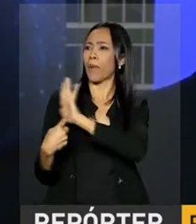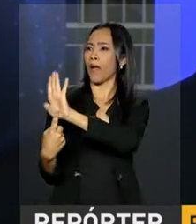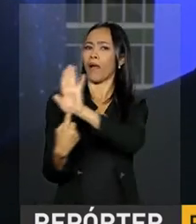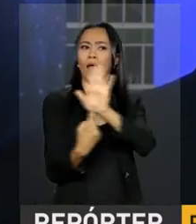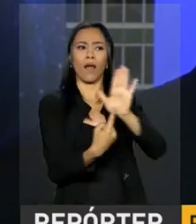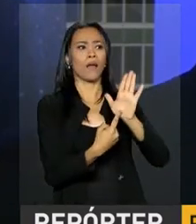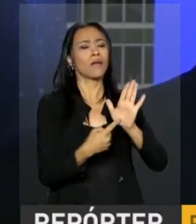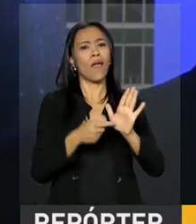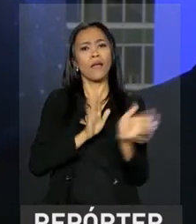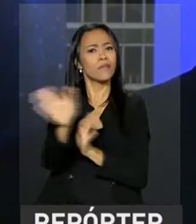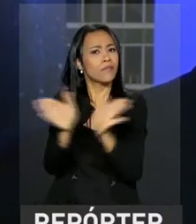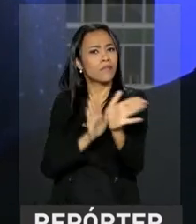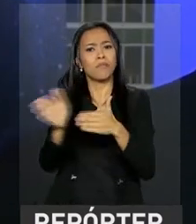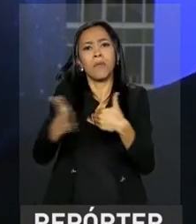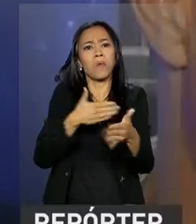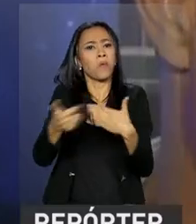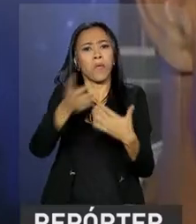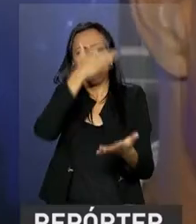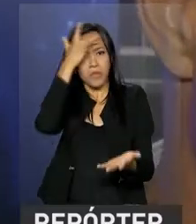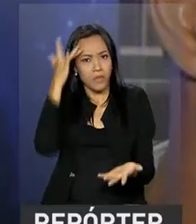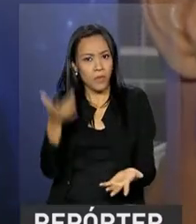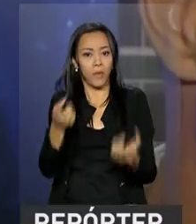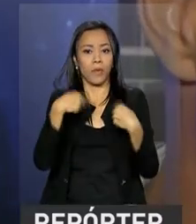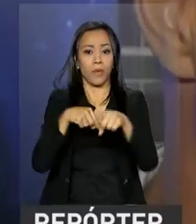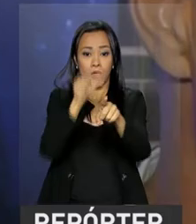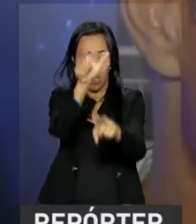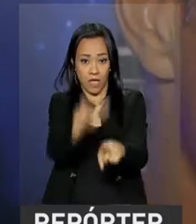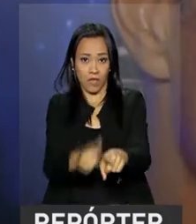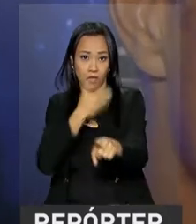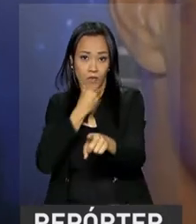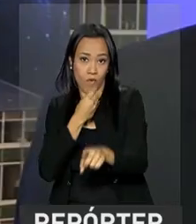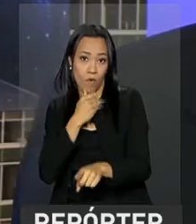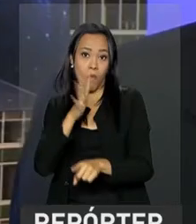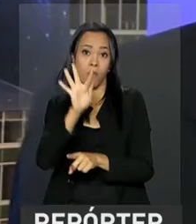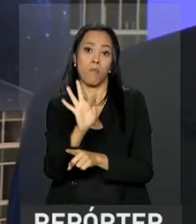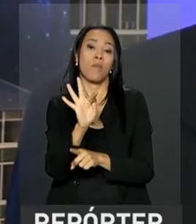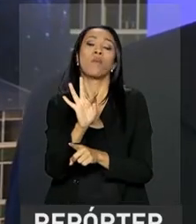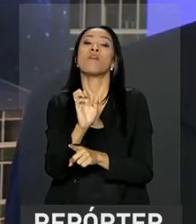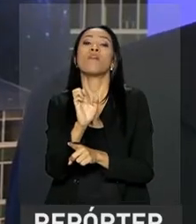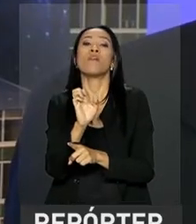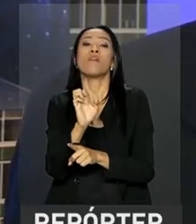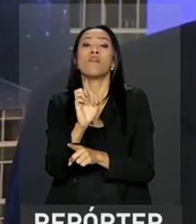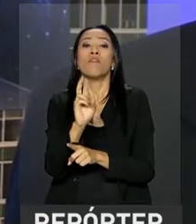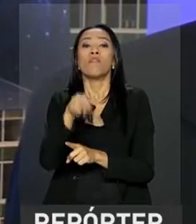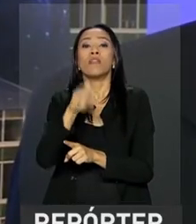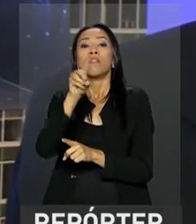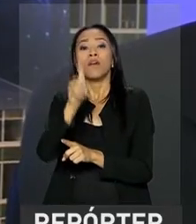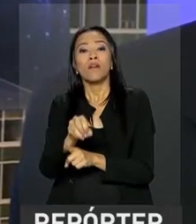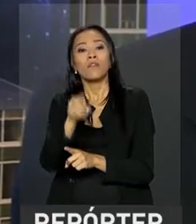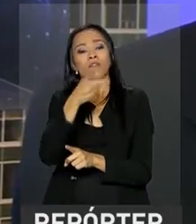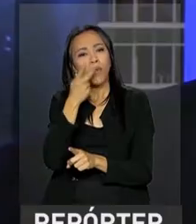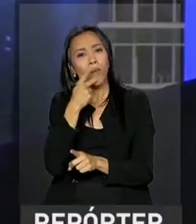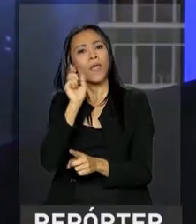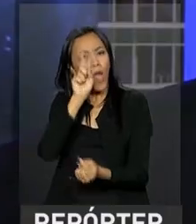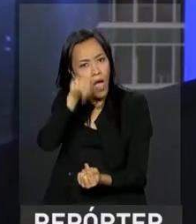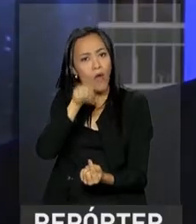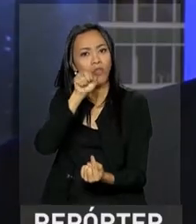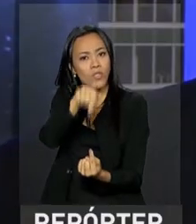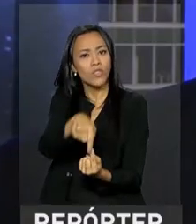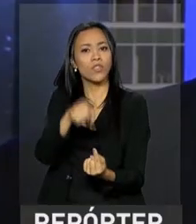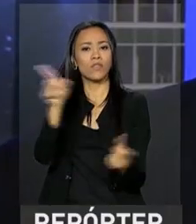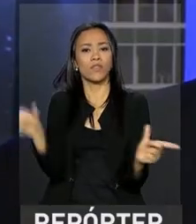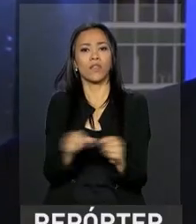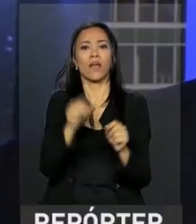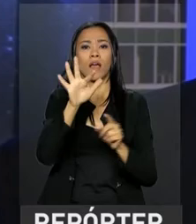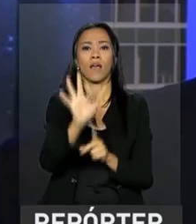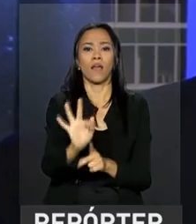ele é acessível para qualquer pessoa. Para Fernando, iniciativas como esta têm tudo a ver com a missão da FINEP. A inovação